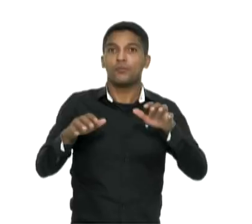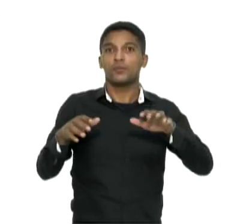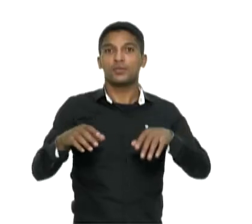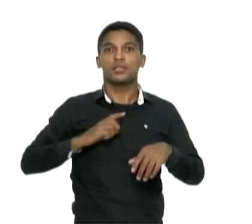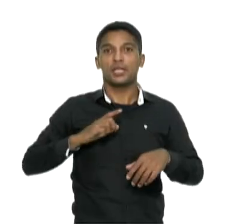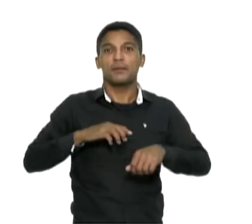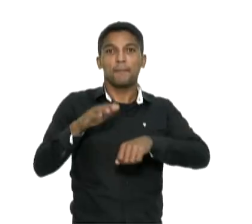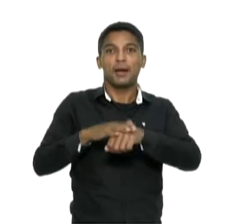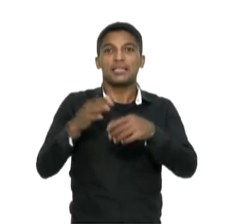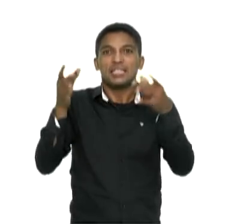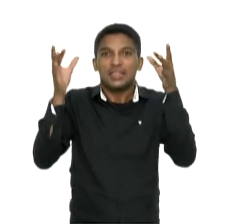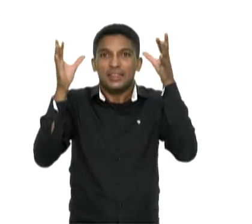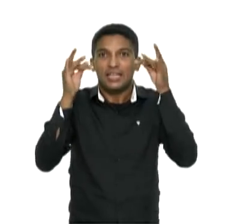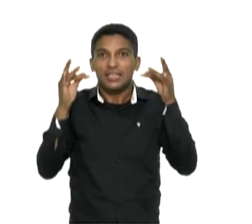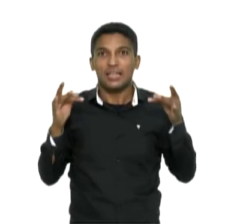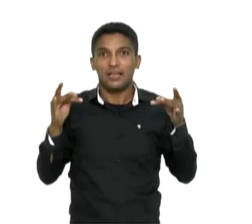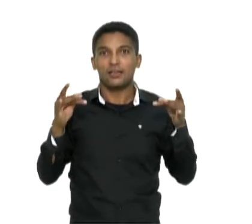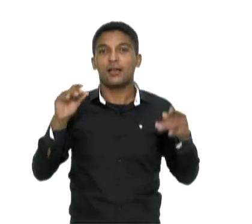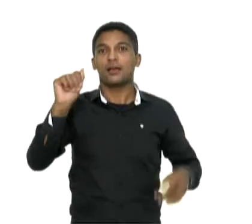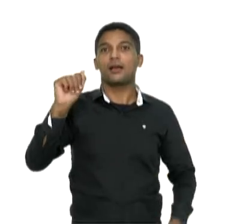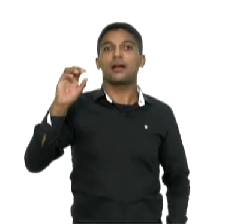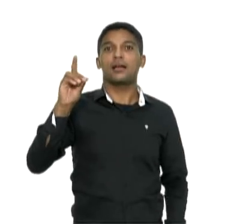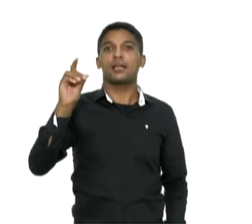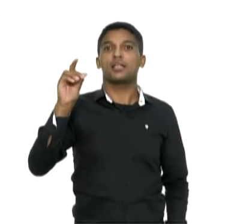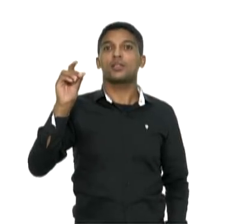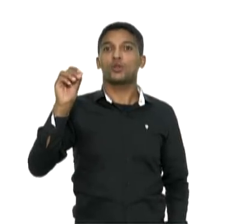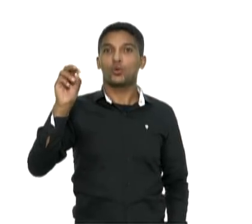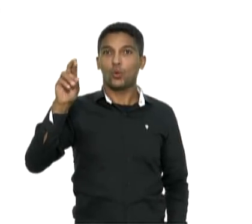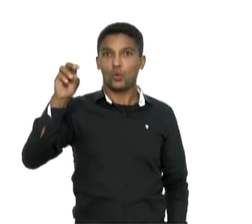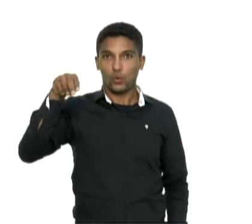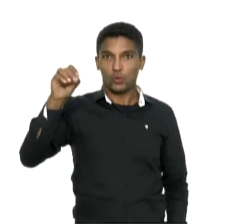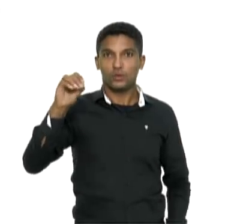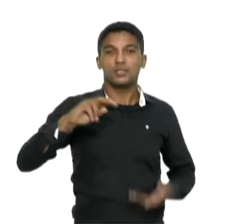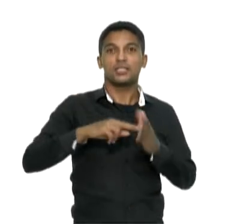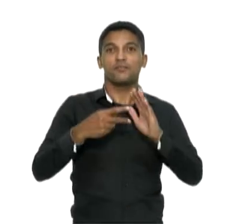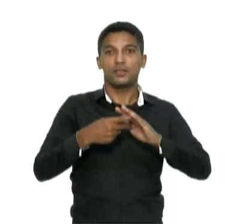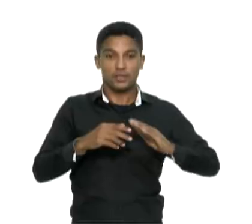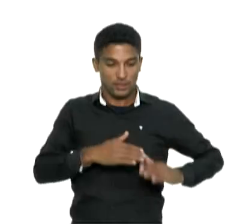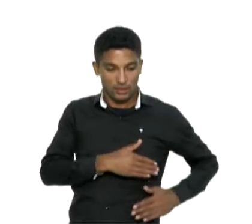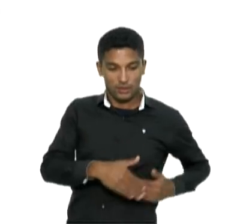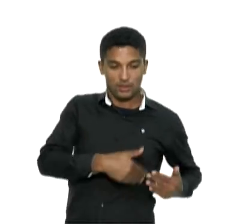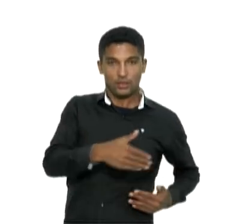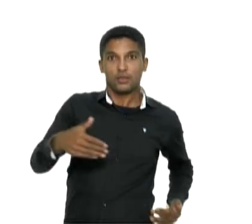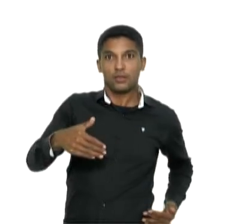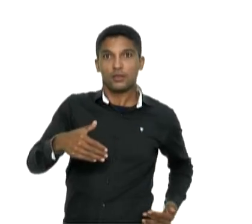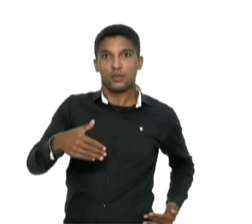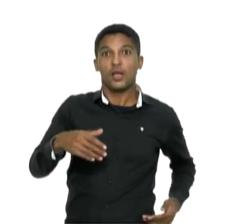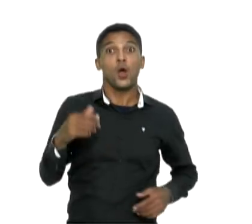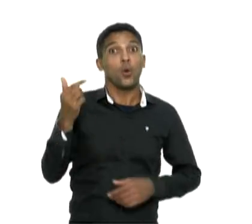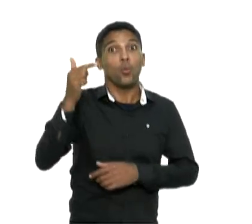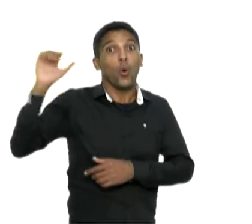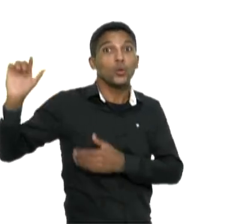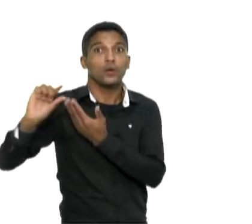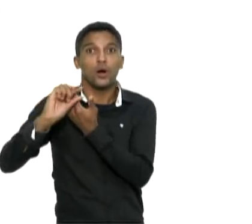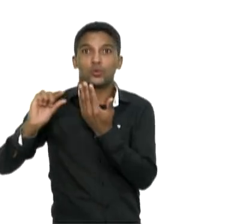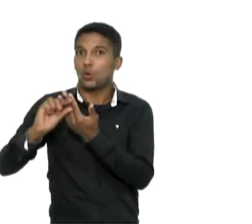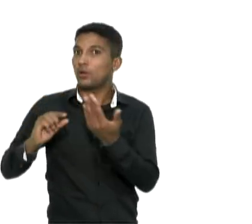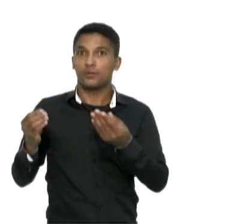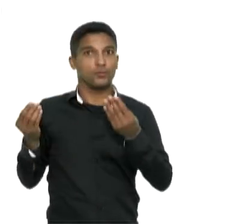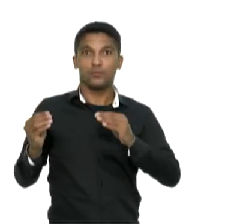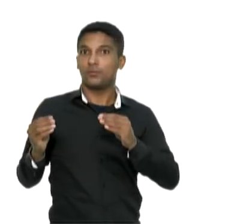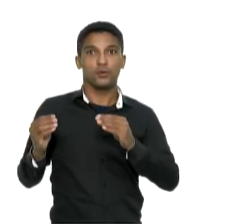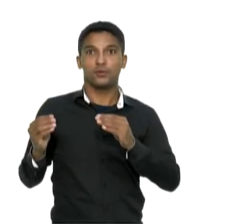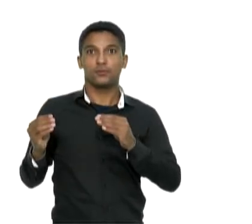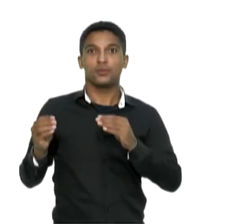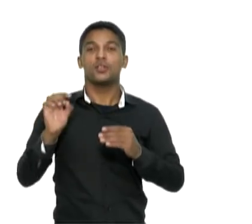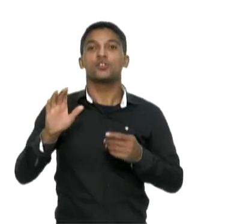de adorno. Adorno são esses enfeites, esse tecido, que diferente do trabalho do Michelangelo, né, que o do Michelangelo ele quis